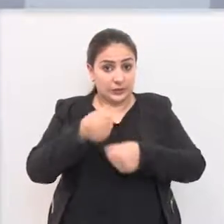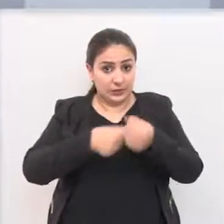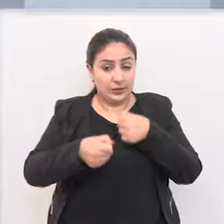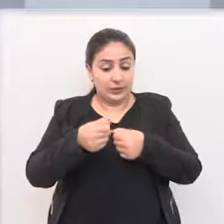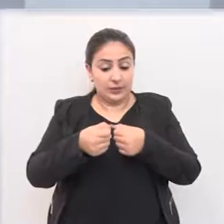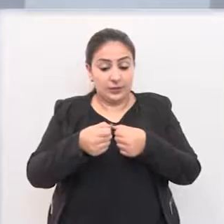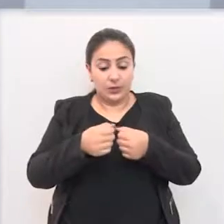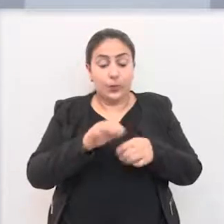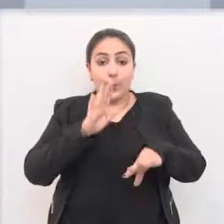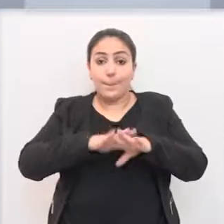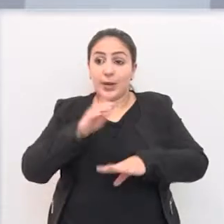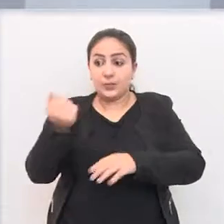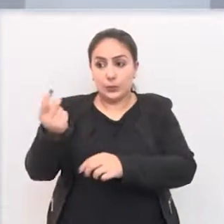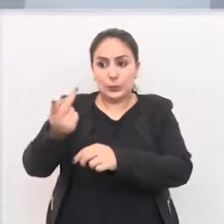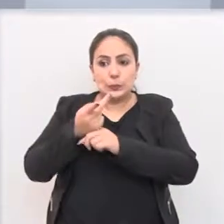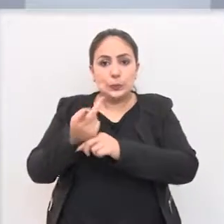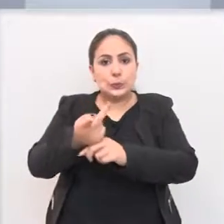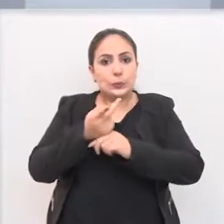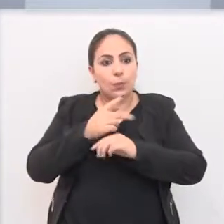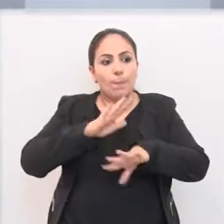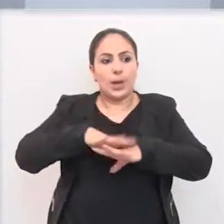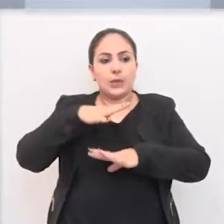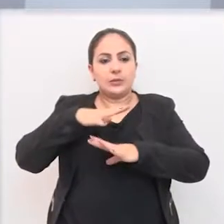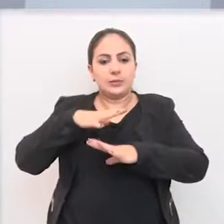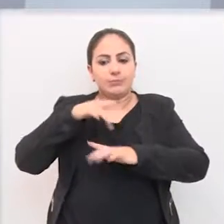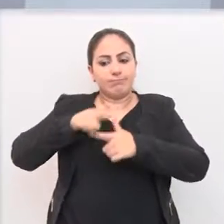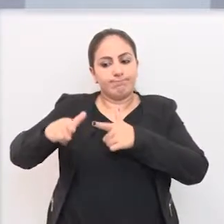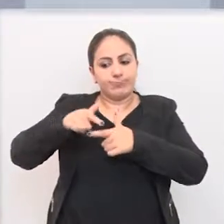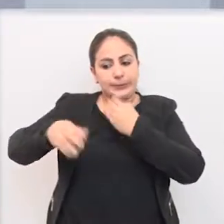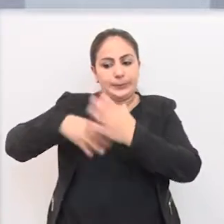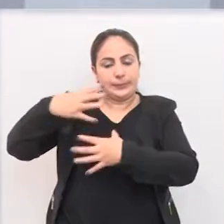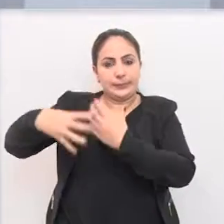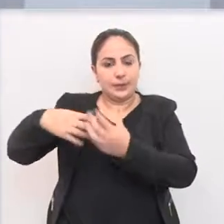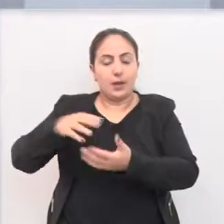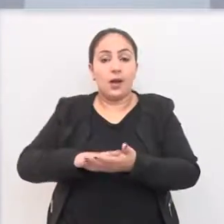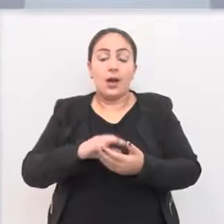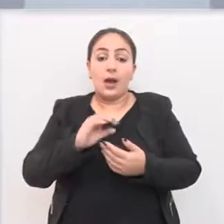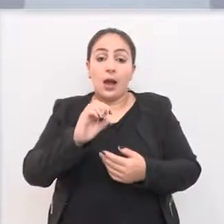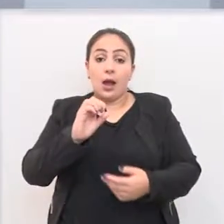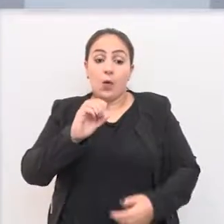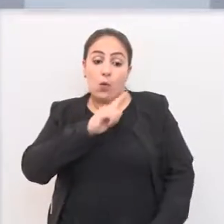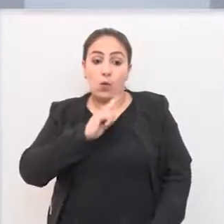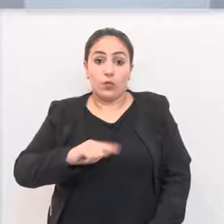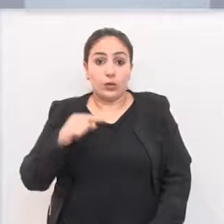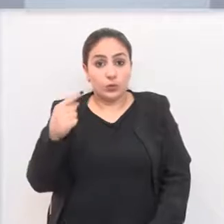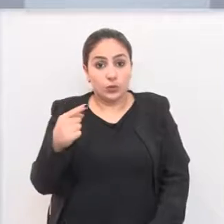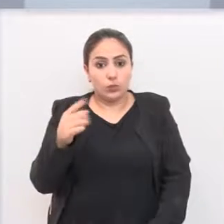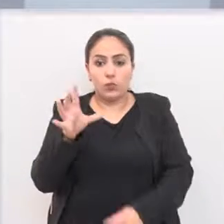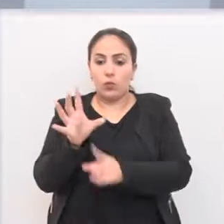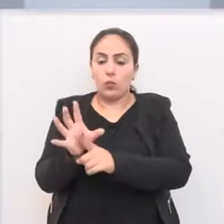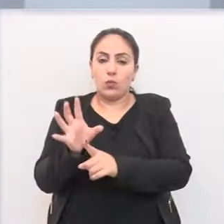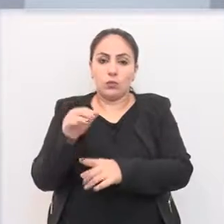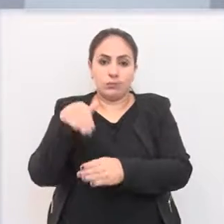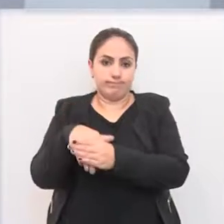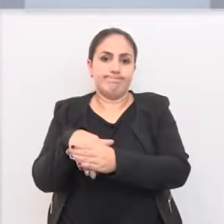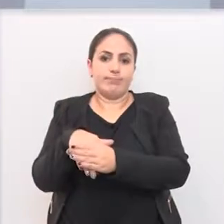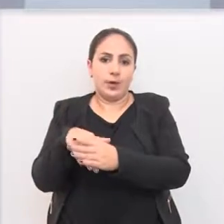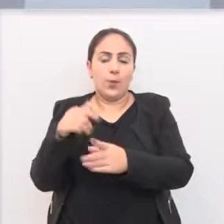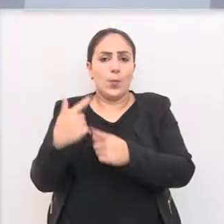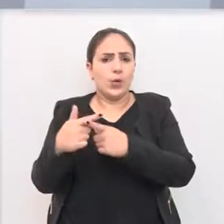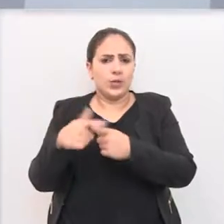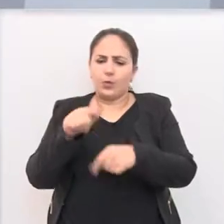financeira complicada, quanto mais empréstimo, mais uma bola de neve. Então a oposição votou contrário, entendemos que não é o momento para que o